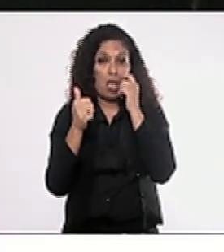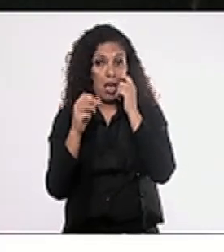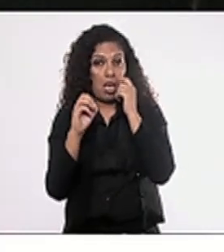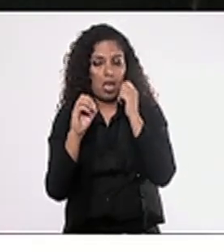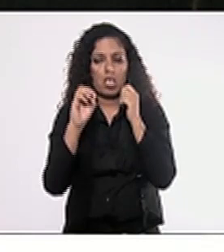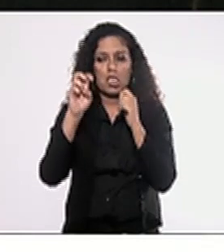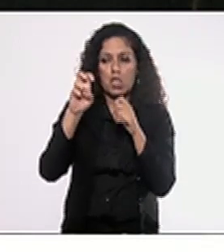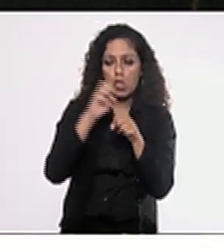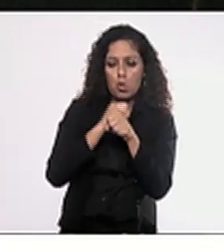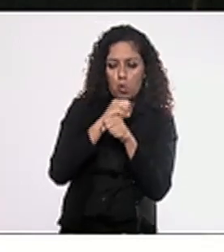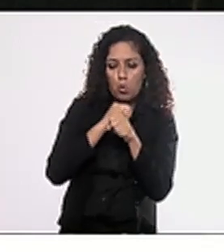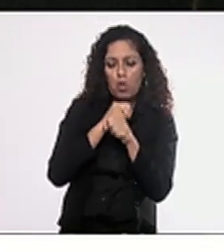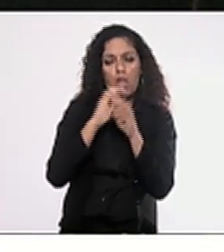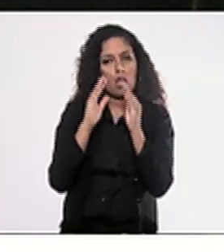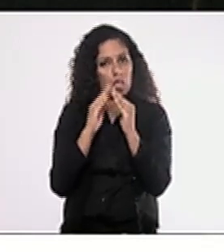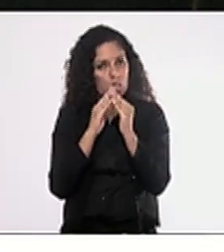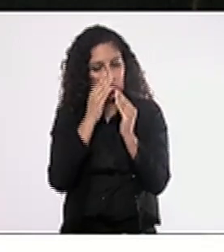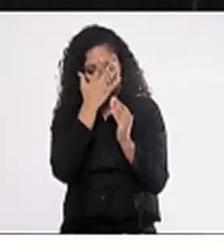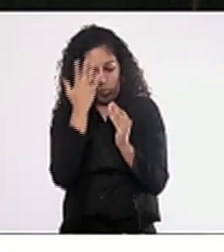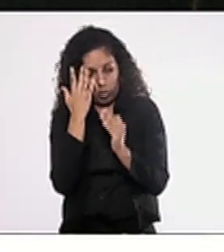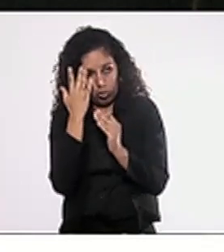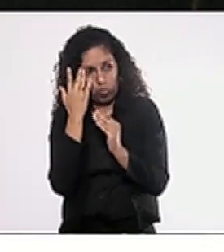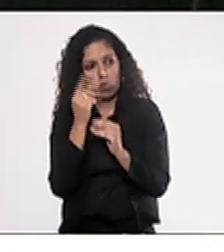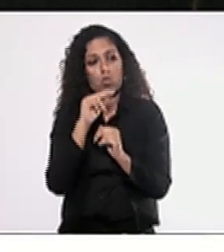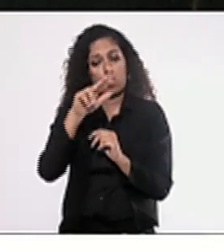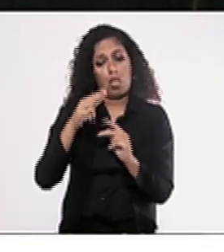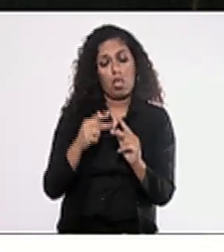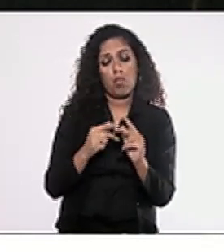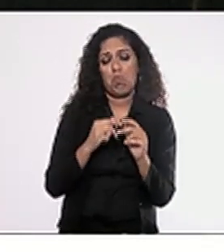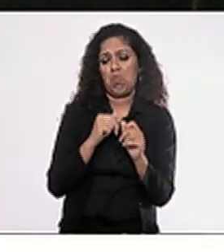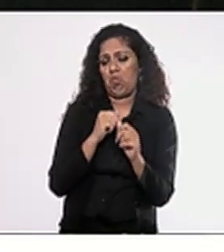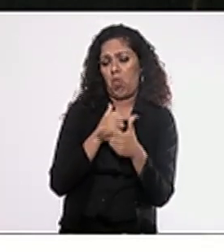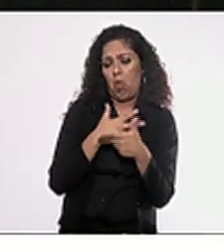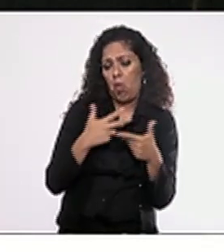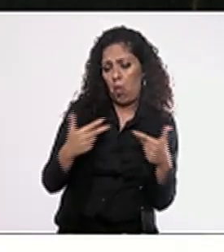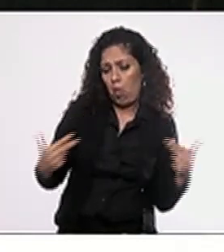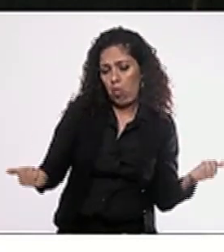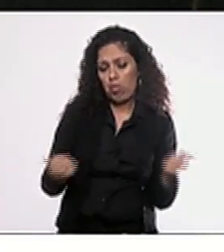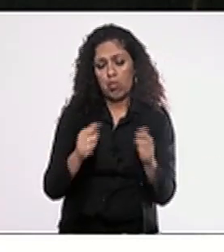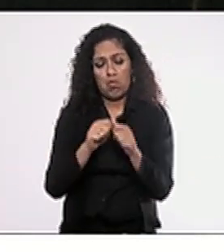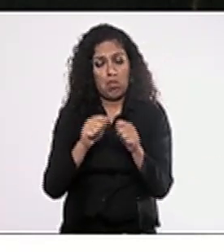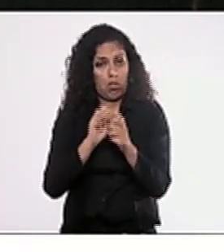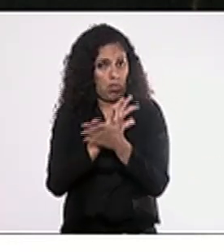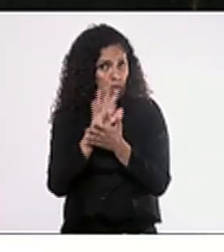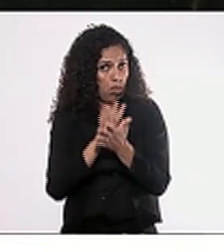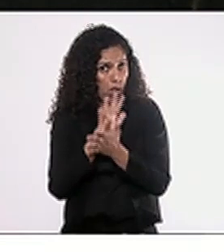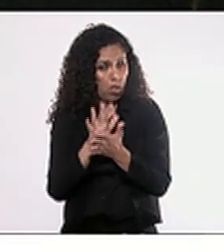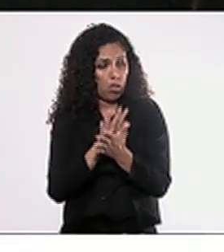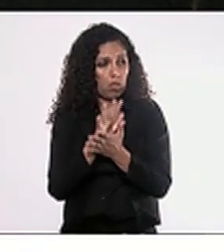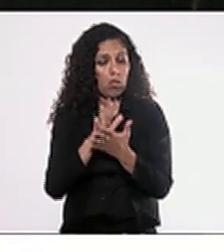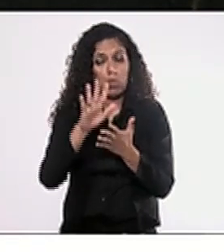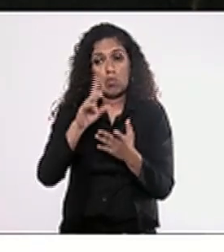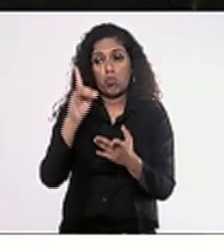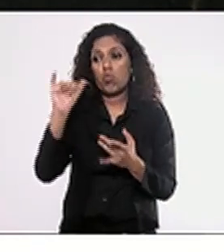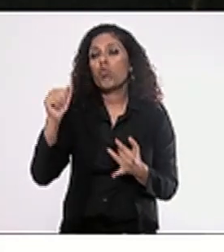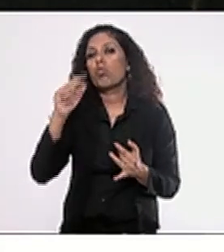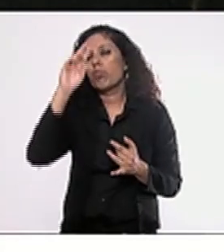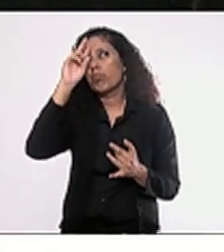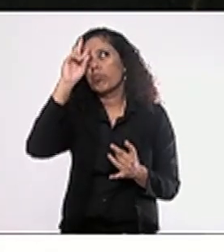casa do sujeito, não faz nenhum tipo de exigência nesse período, e um belo